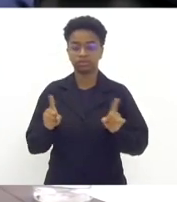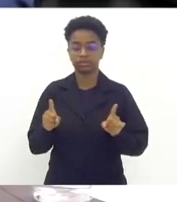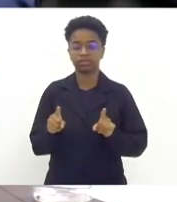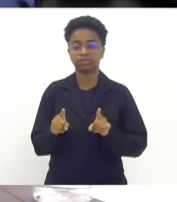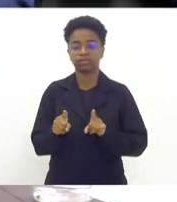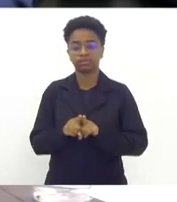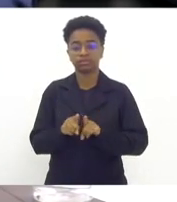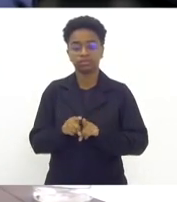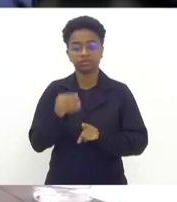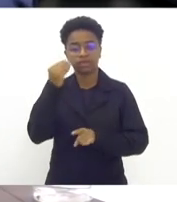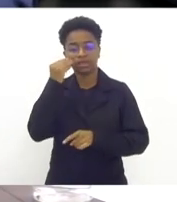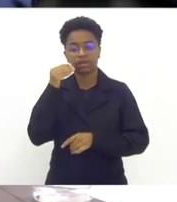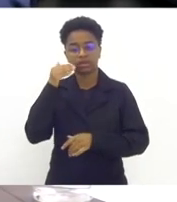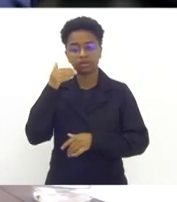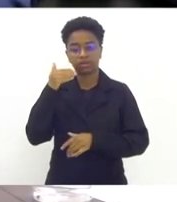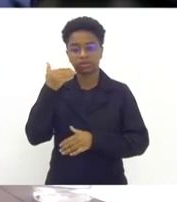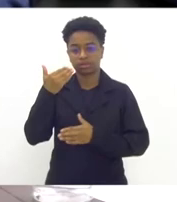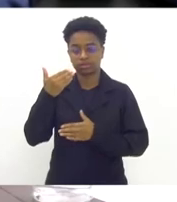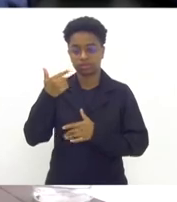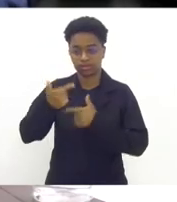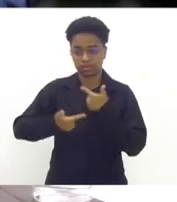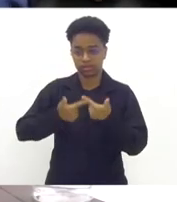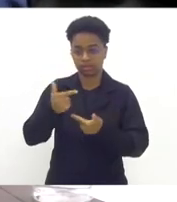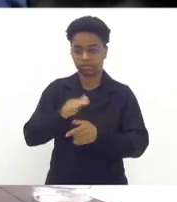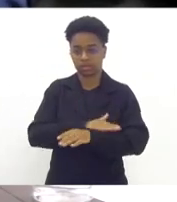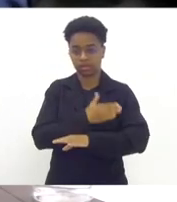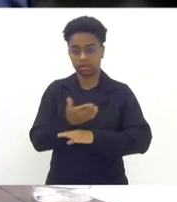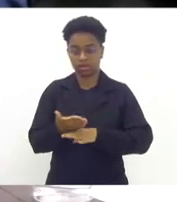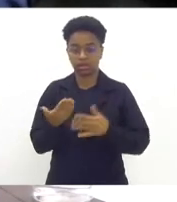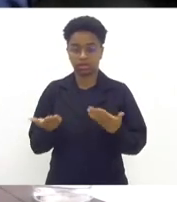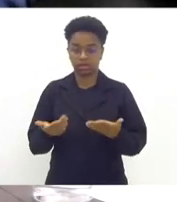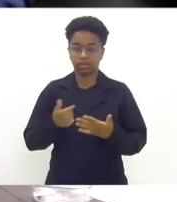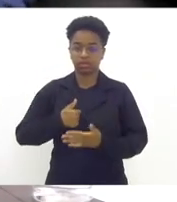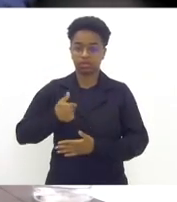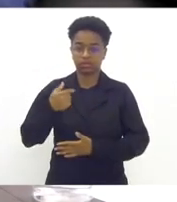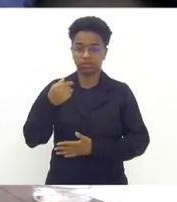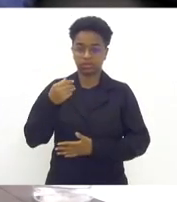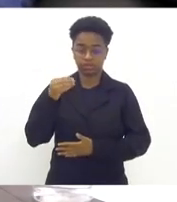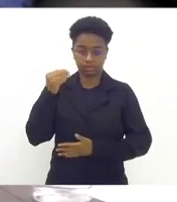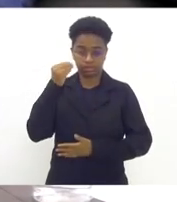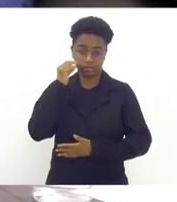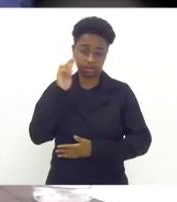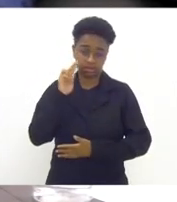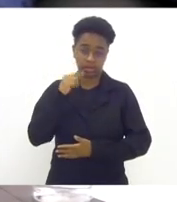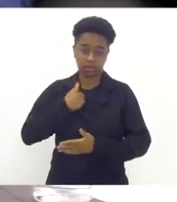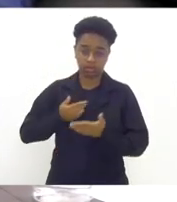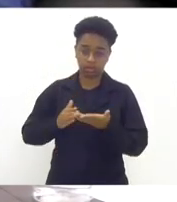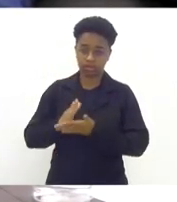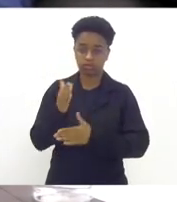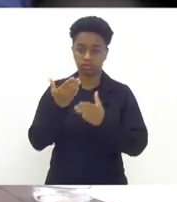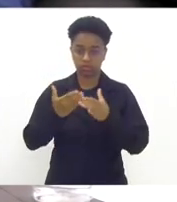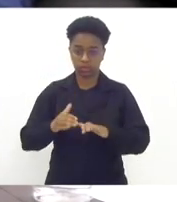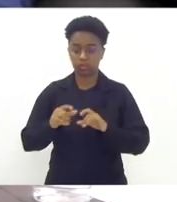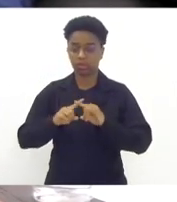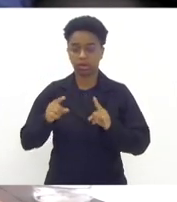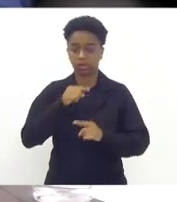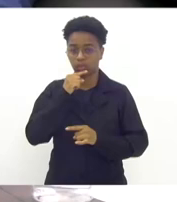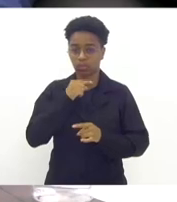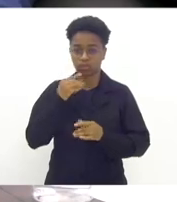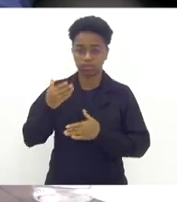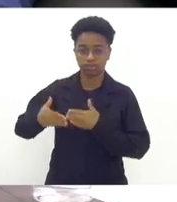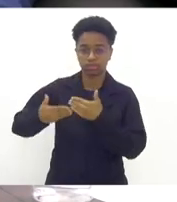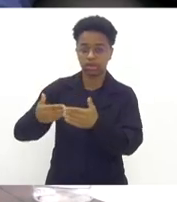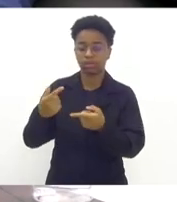ali a oportunidade de eu lembrar que eu tinha um concurso que eu passei e que eu fui impedido de prosseguir nas etapas porque eu estava